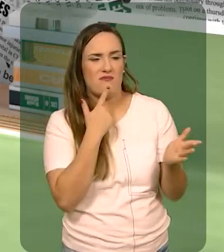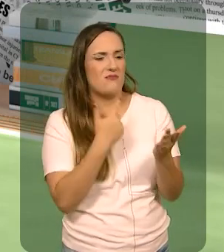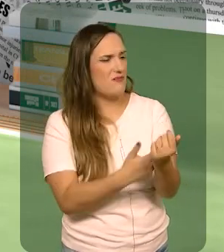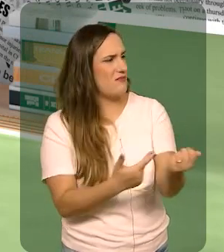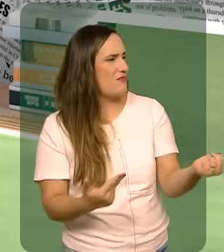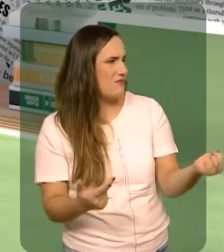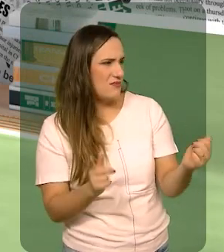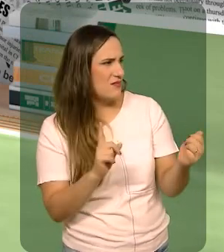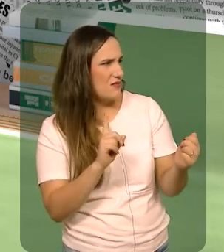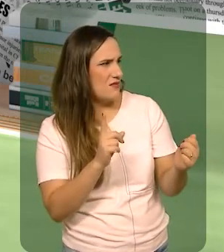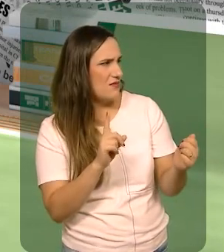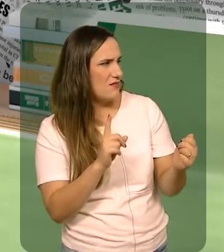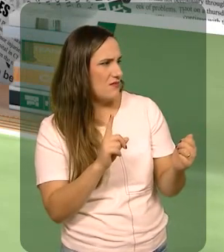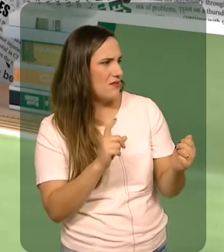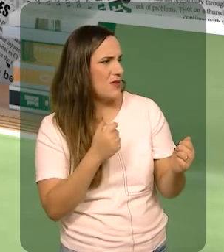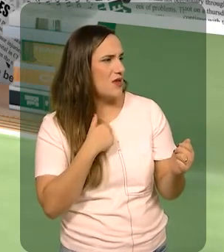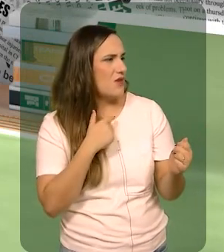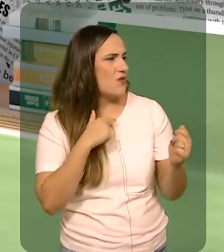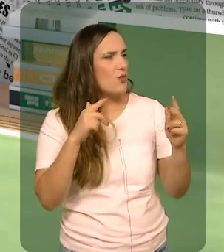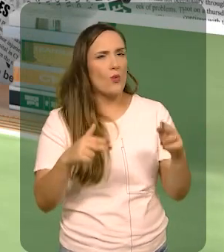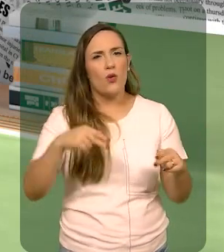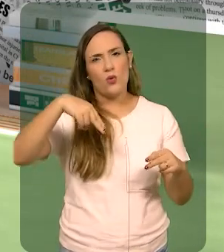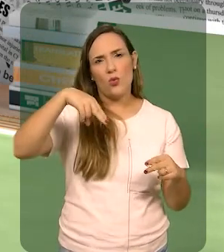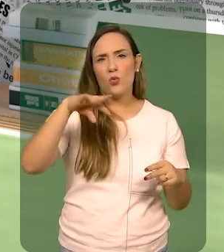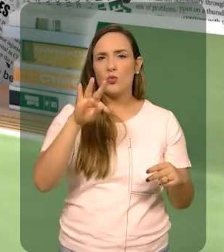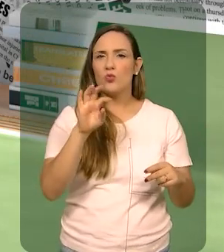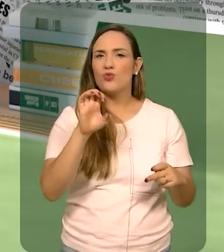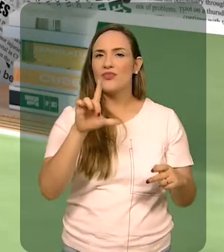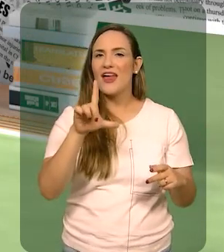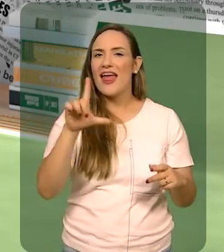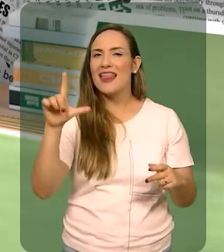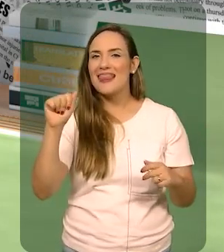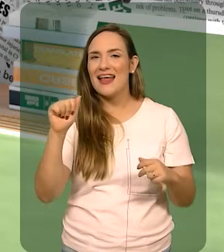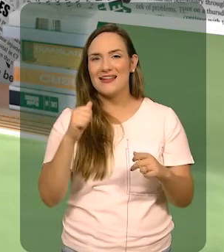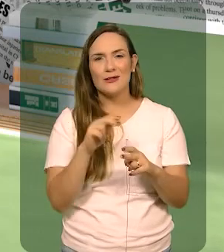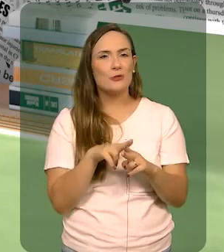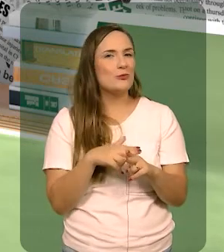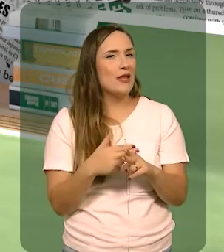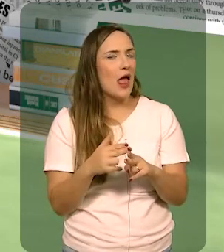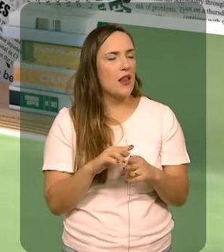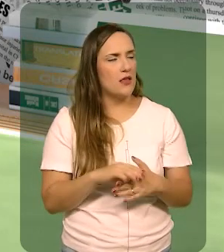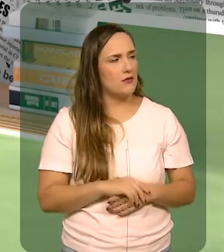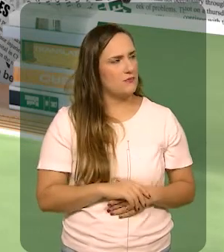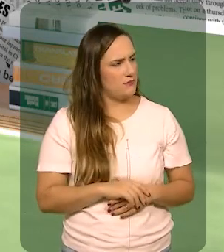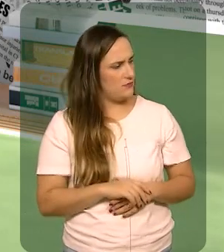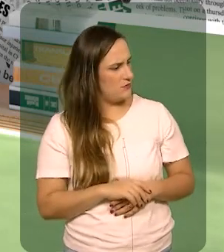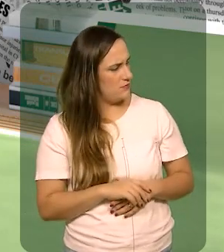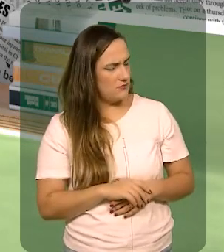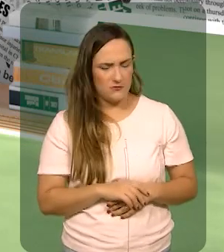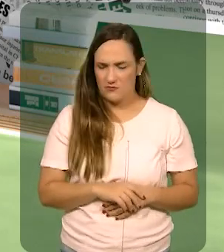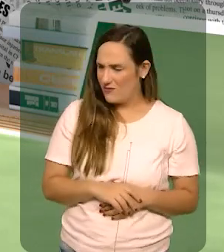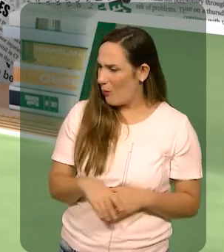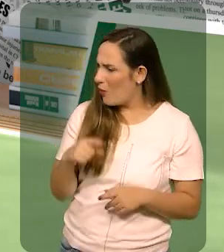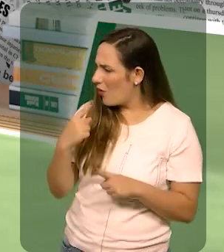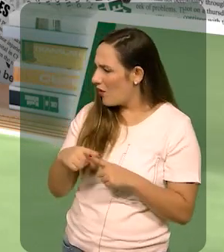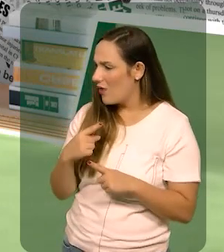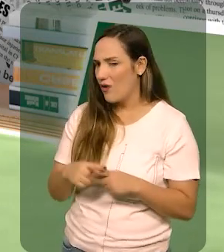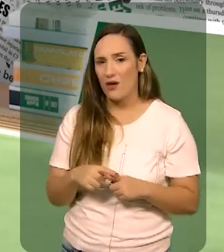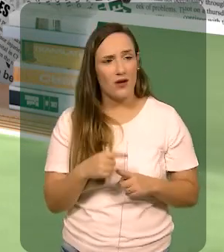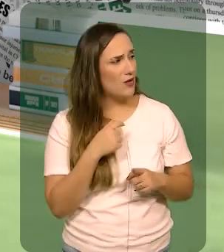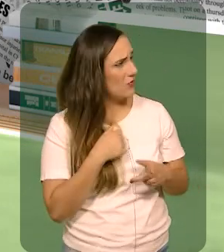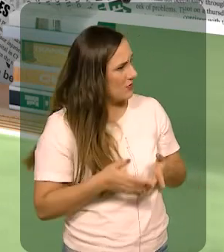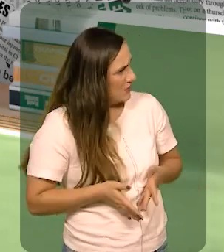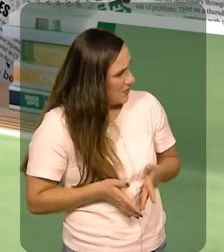indígena assim de sangue. Por quê? Eu sou indígena Nutella. Ué, por quê? Perguntei pra ele, né? Aí ele falou, não, é